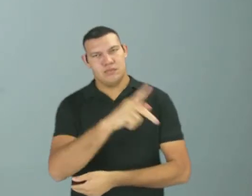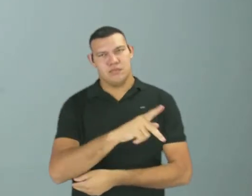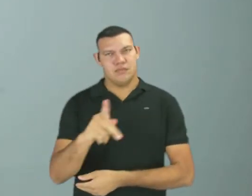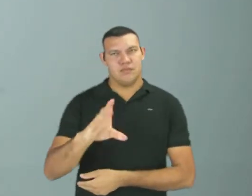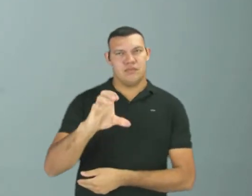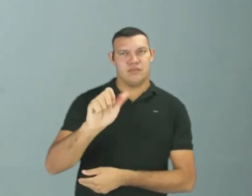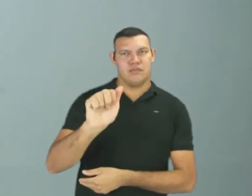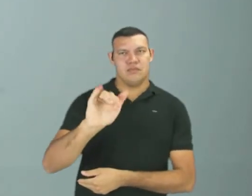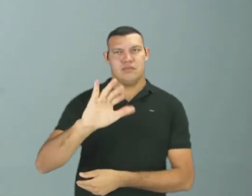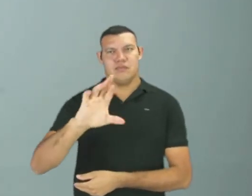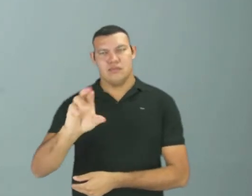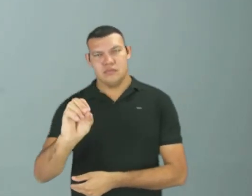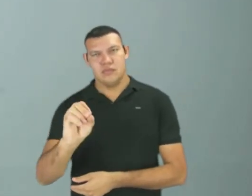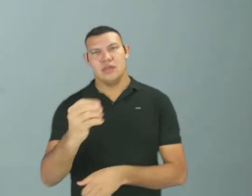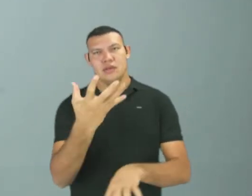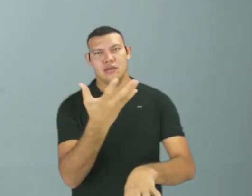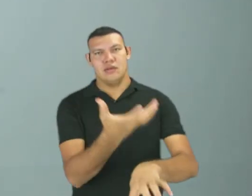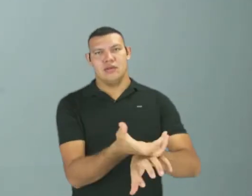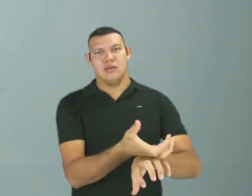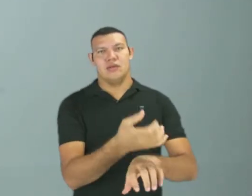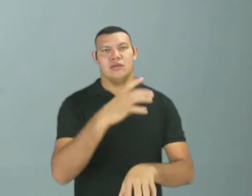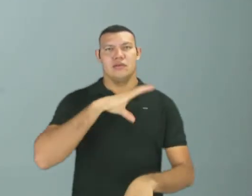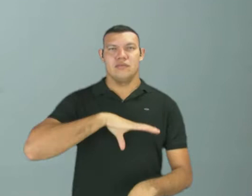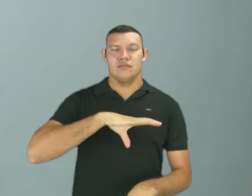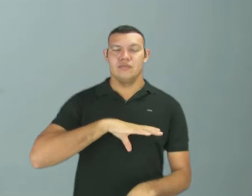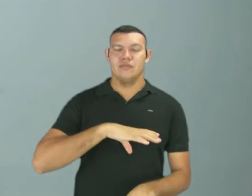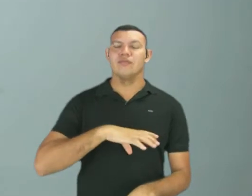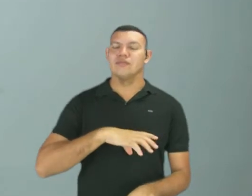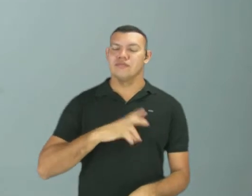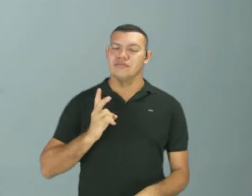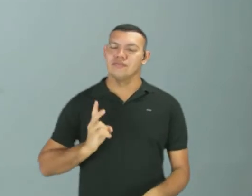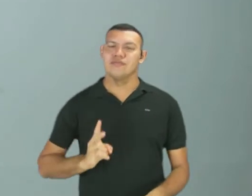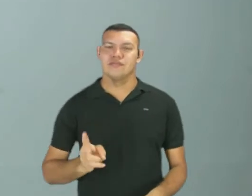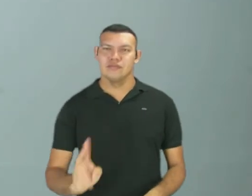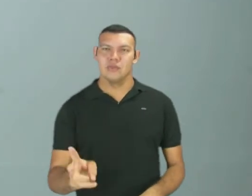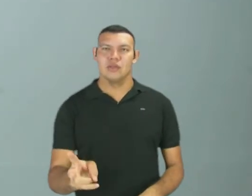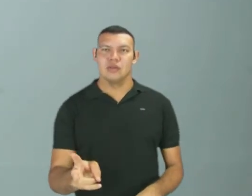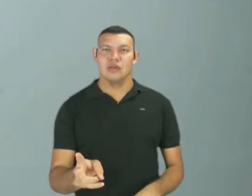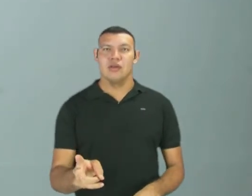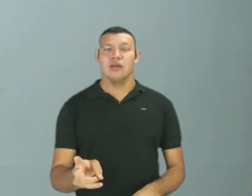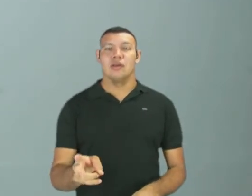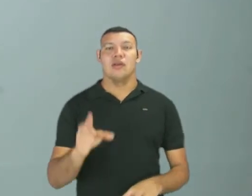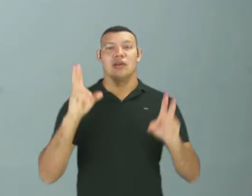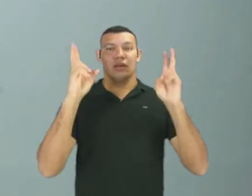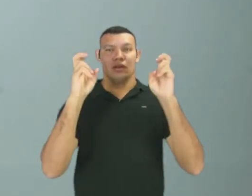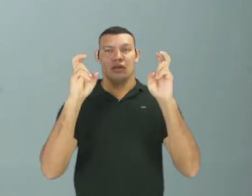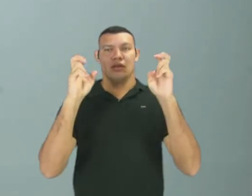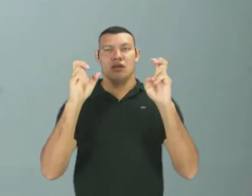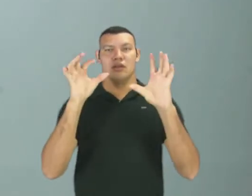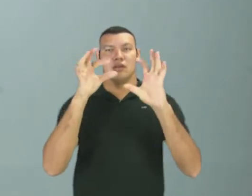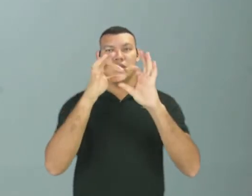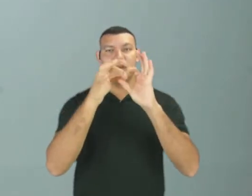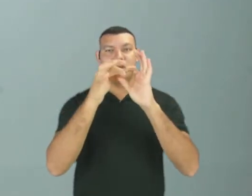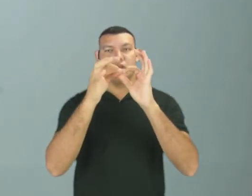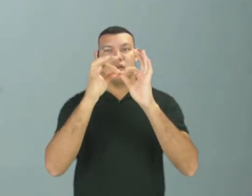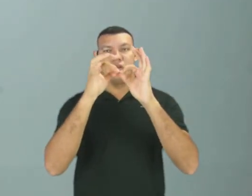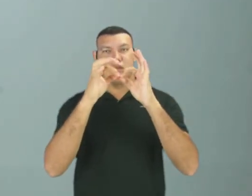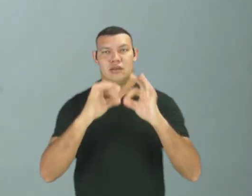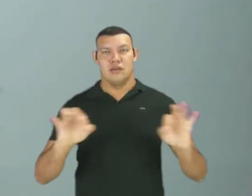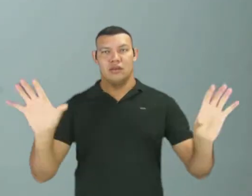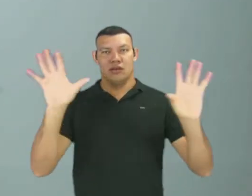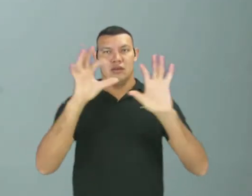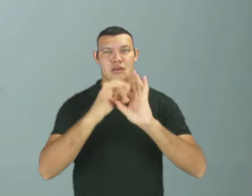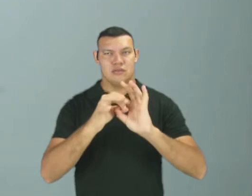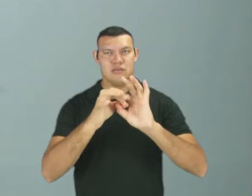hoje nós vamos dar andamento a última aula de orações subordinadas e a e